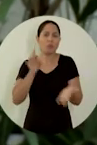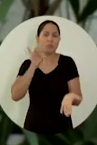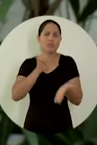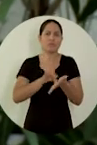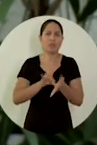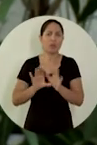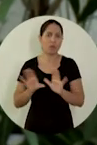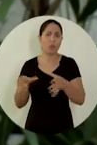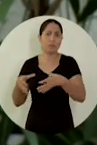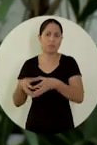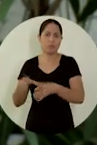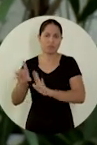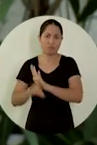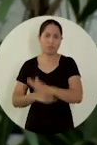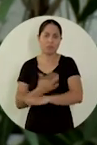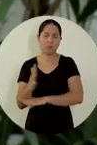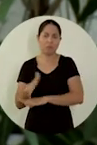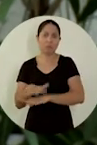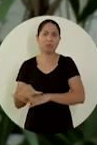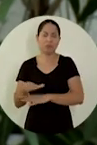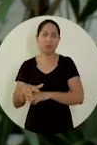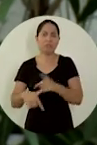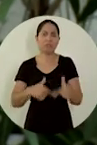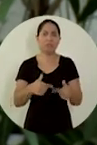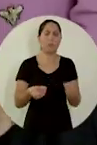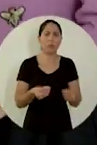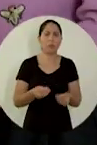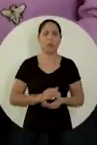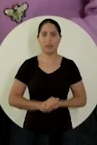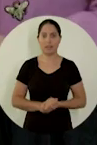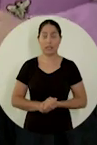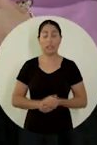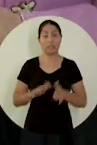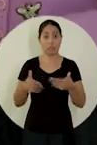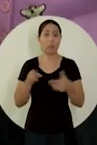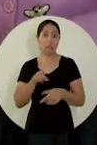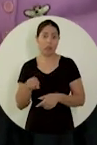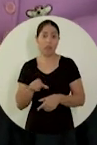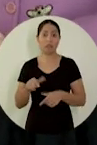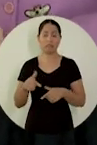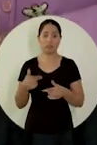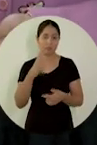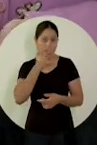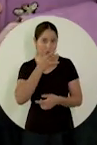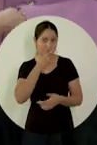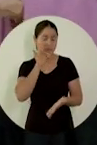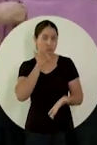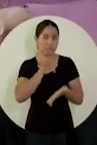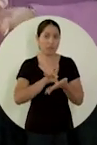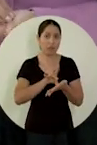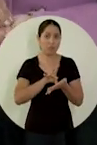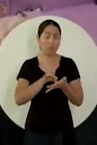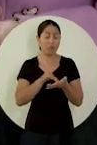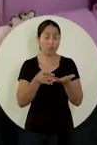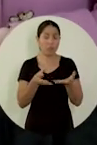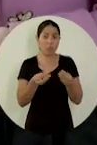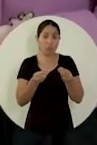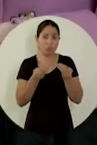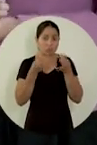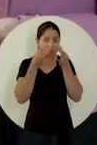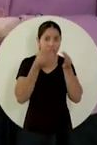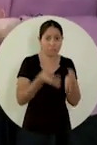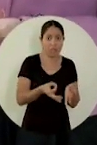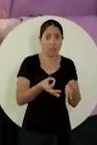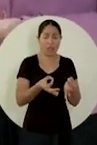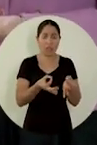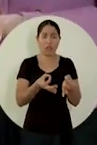os trabalhos que a Comissão Nacional de Direito Ambiental vem desenvolvendo? Veja, a Comissão Nacional de Direito Ambiental está acompanhando com especial atenção